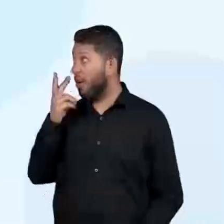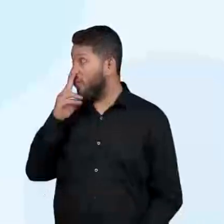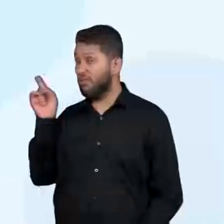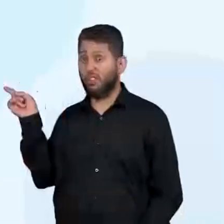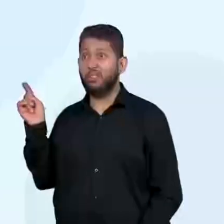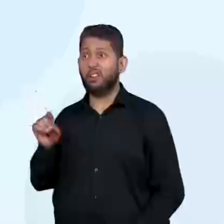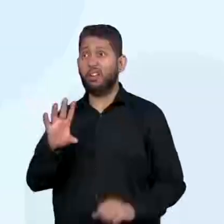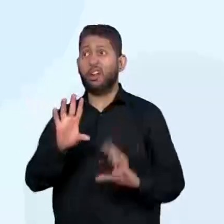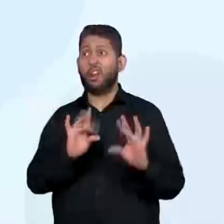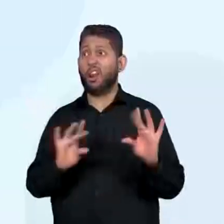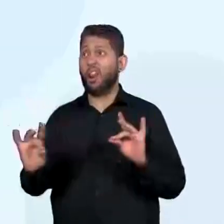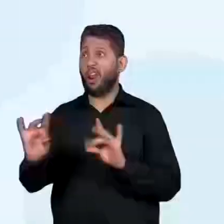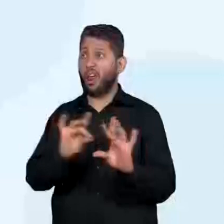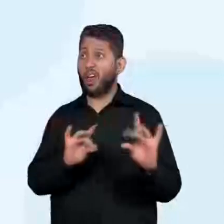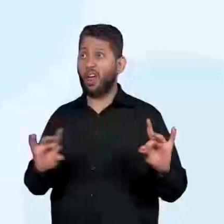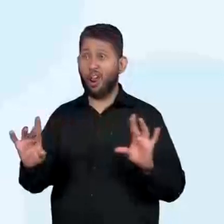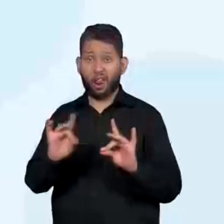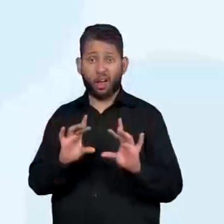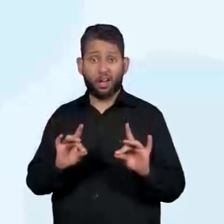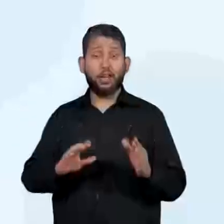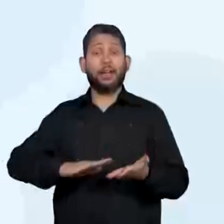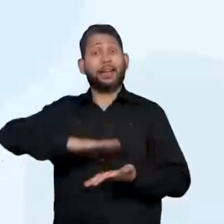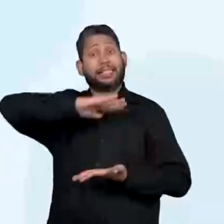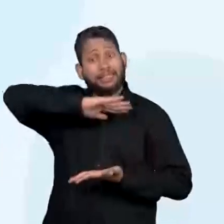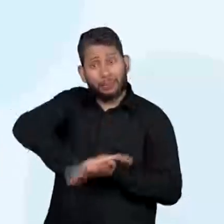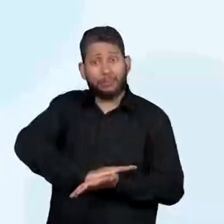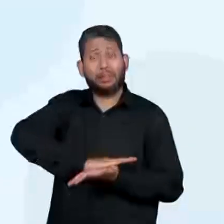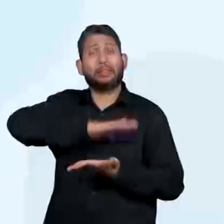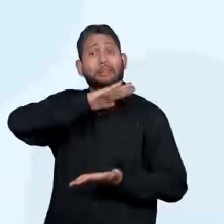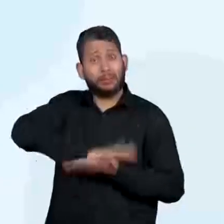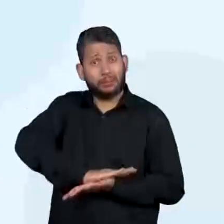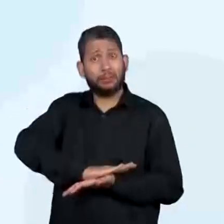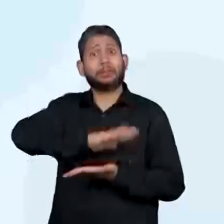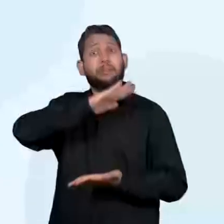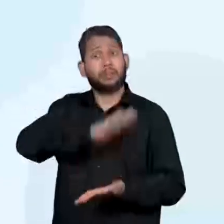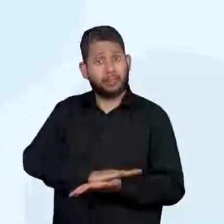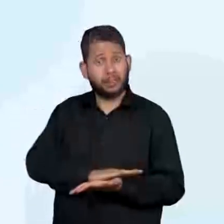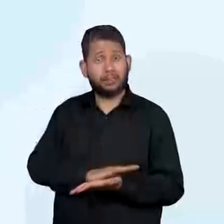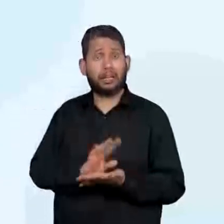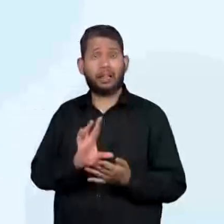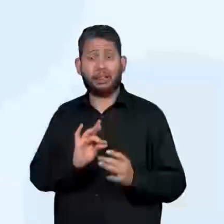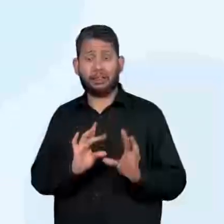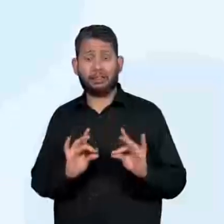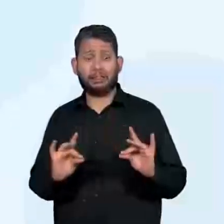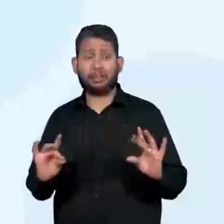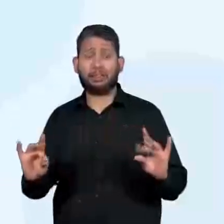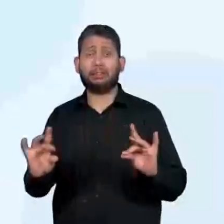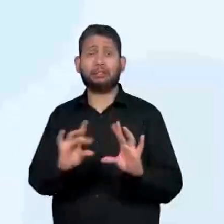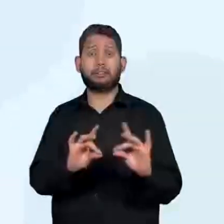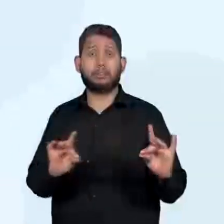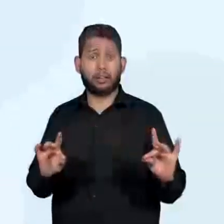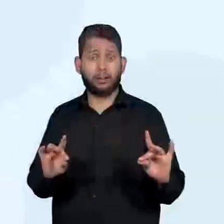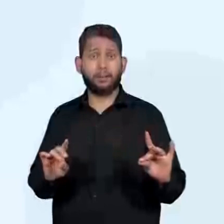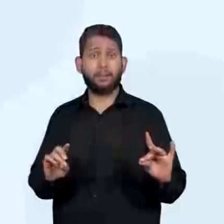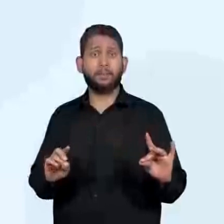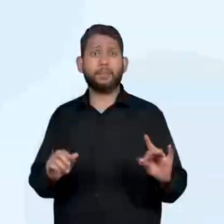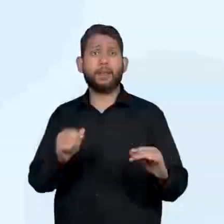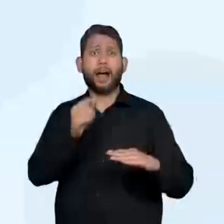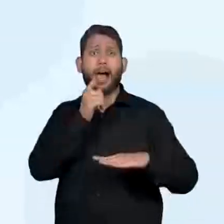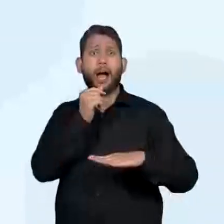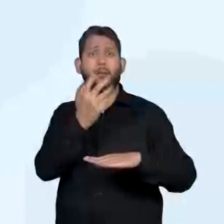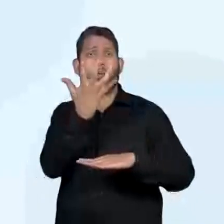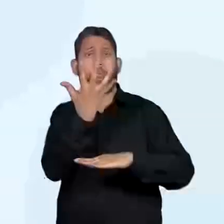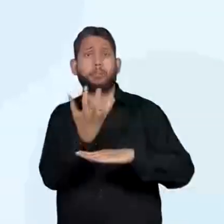argiloso, professora, porque ele é tão compacto, que ele não deixa a água